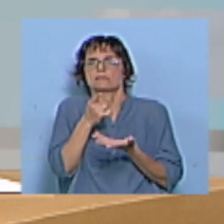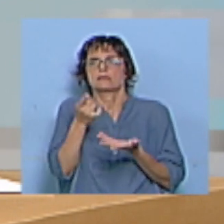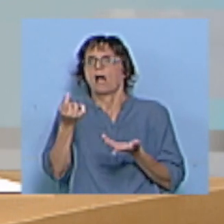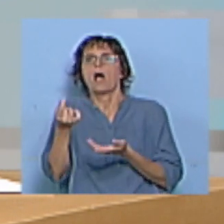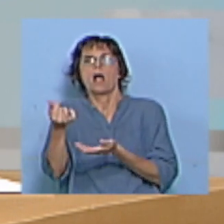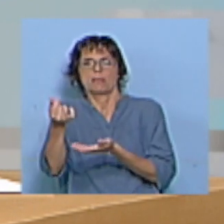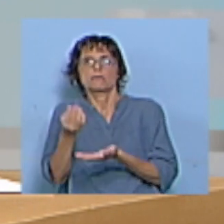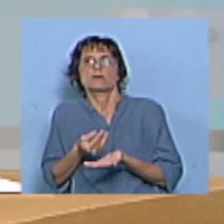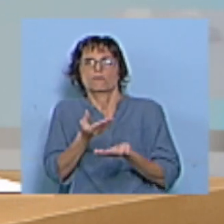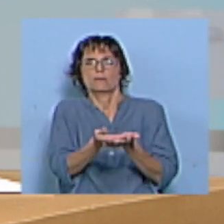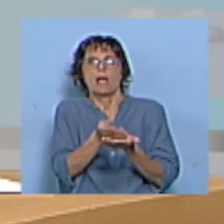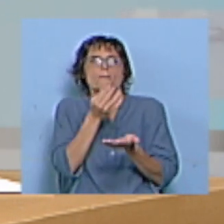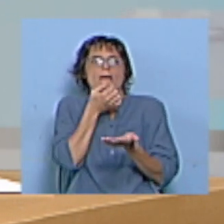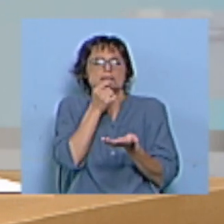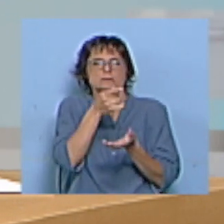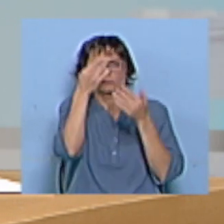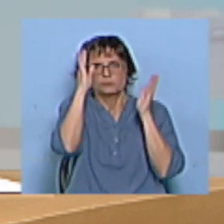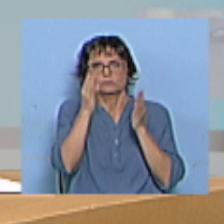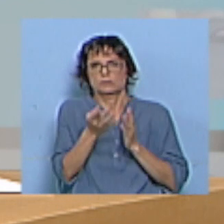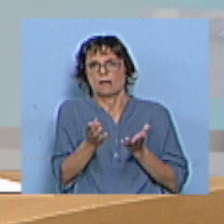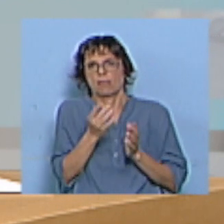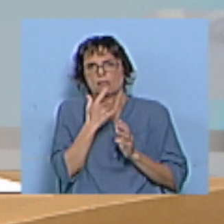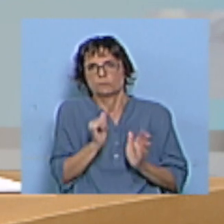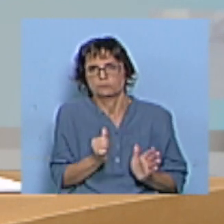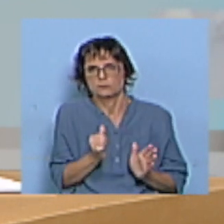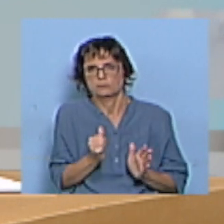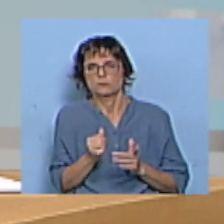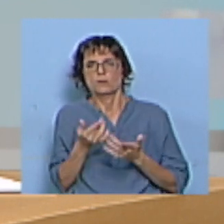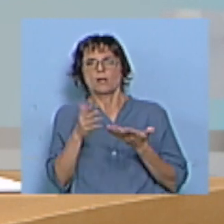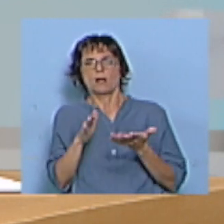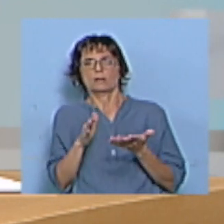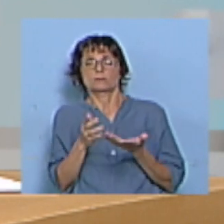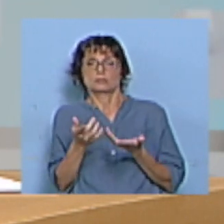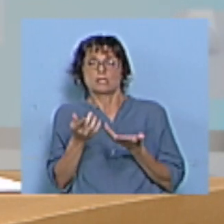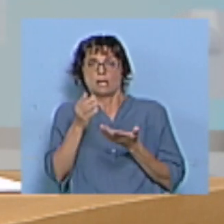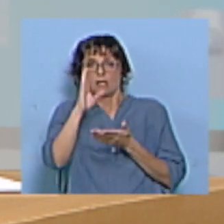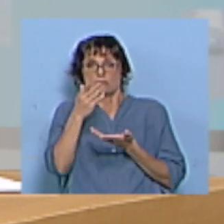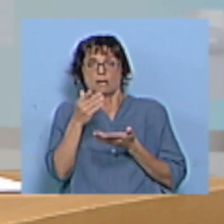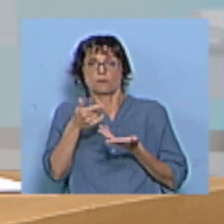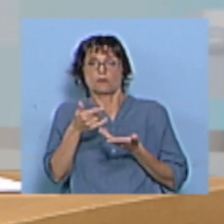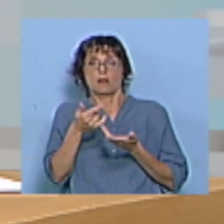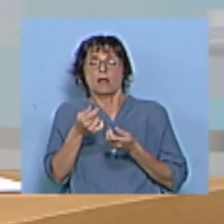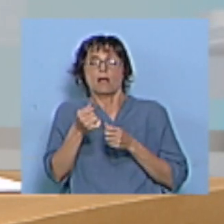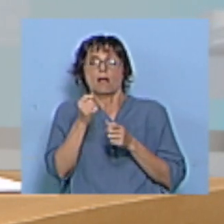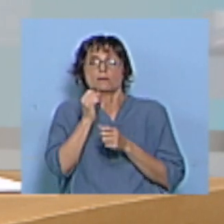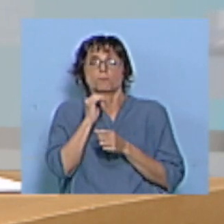no fundo, era admitir que no clube poderiam estar uma espécie de ditaduras, a que nós